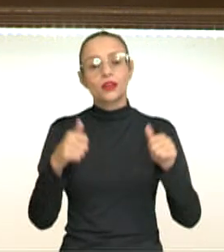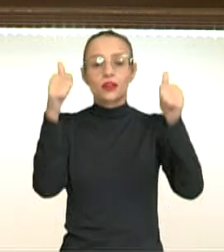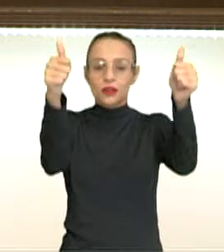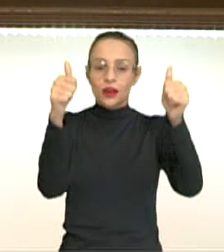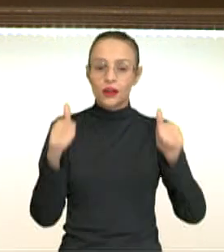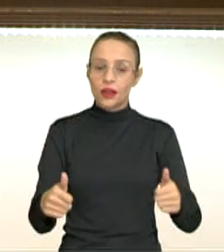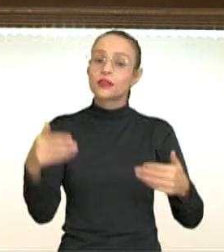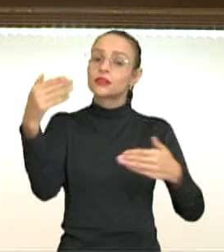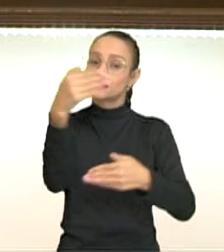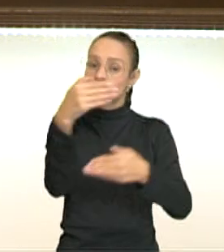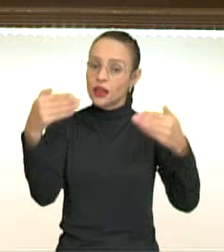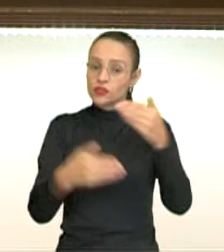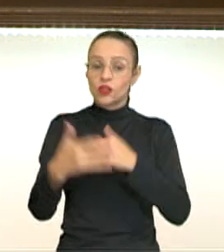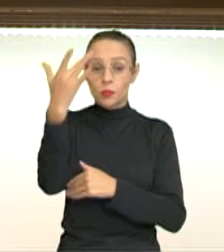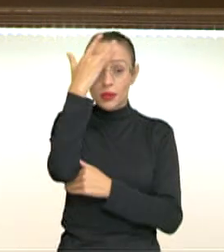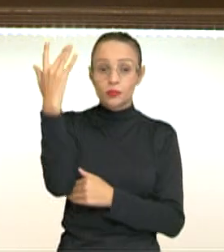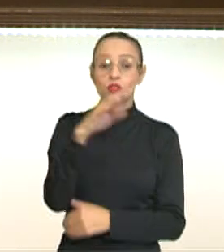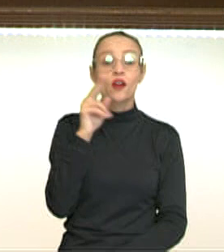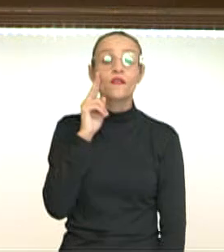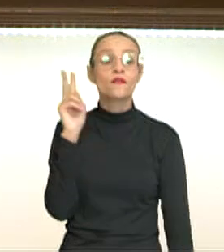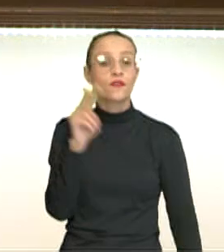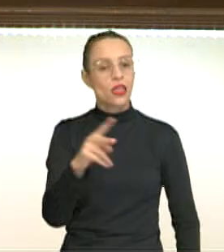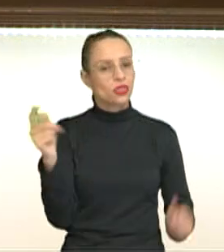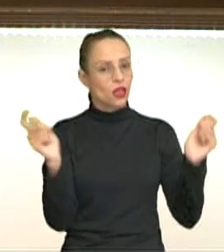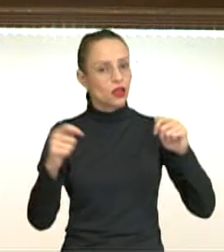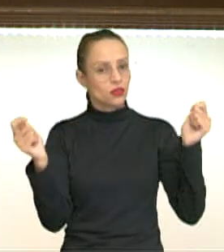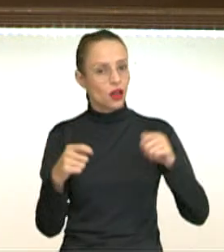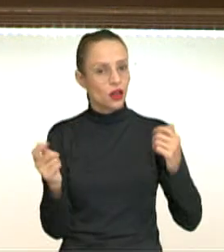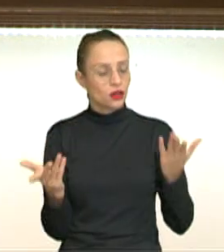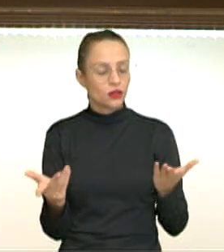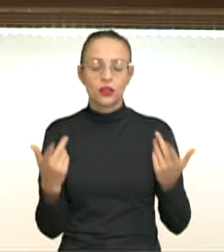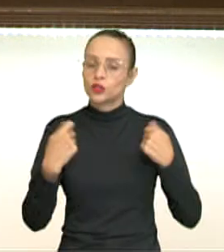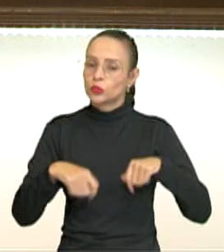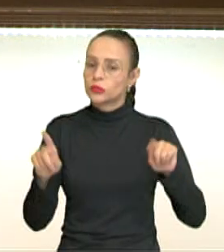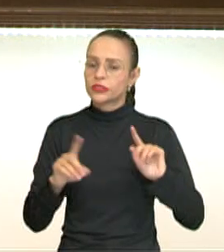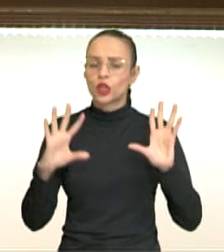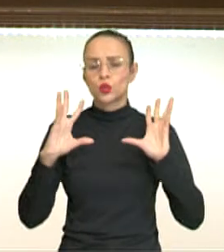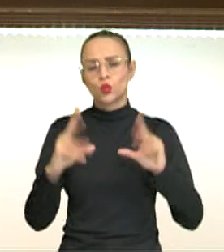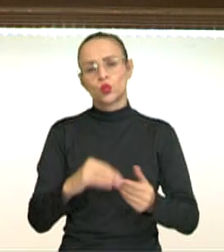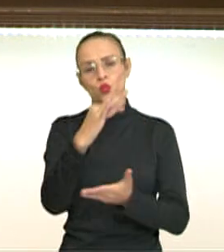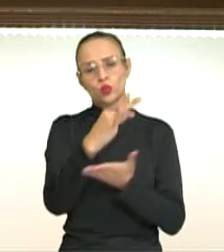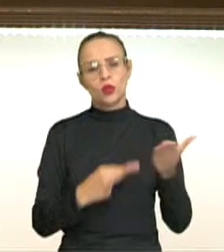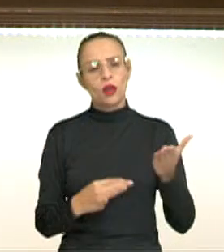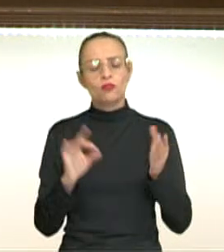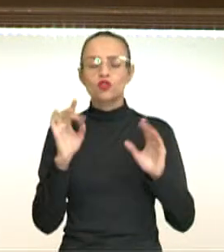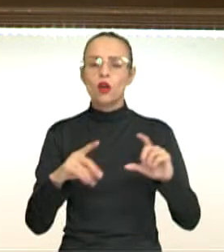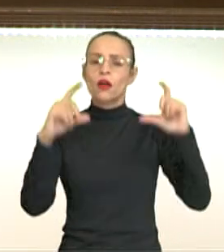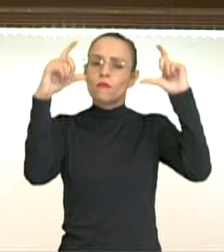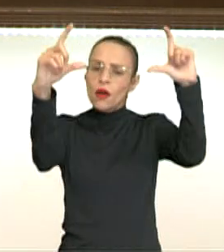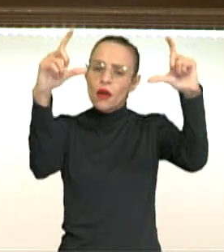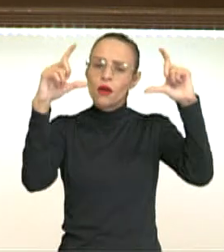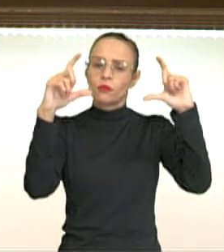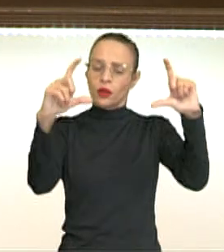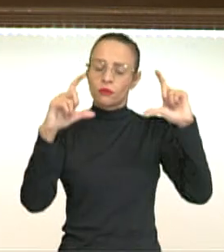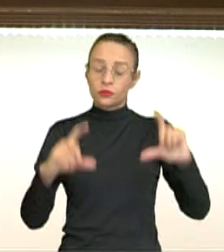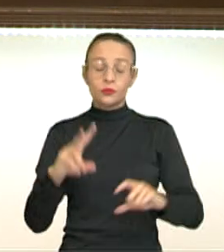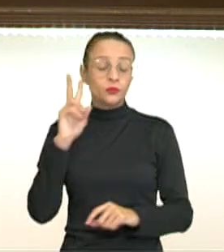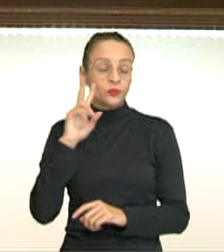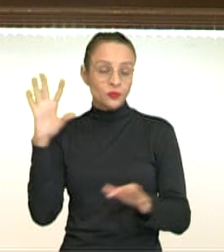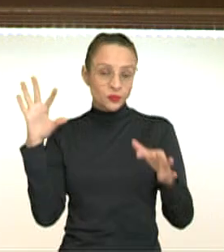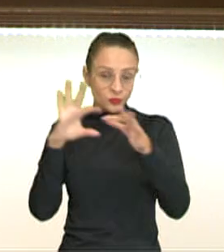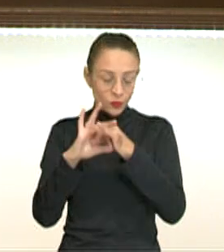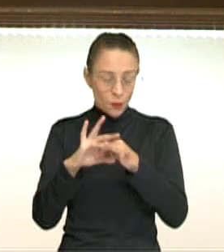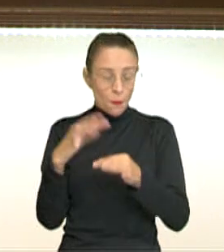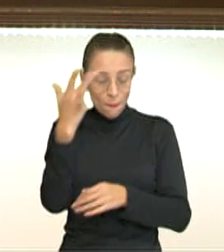cartaz e o slide é para que as pessoas consigam visualizar. Então não precisa ter o texto todo ali, apenas partes para você lembrar e